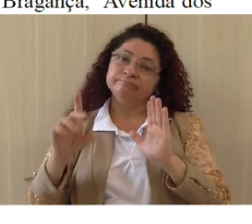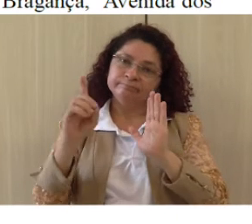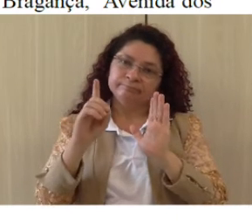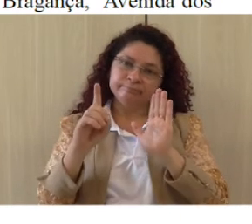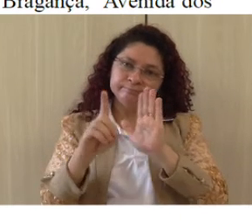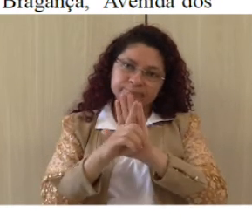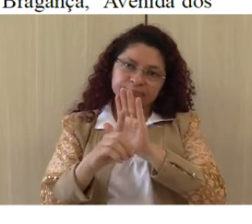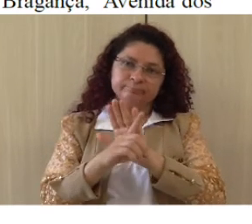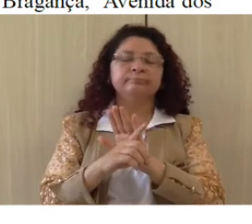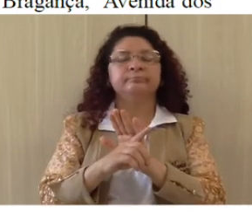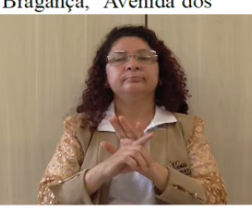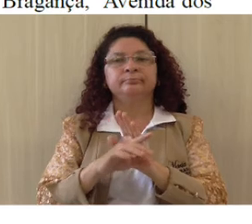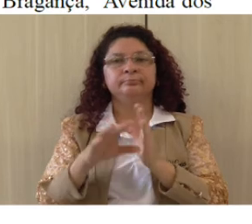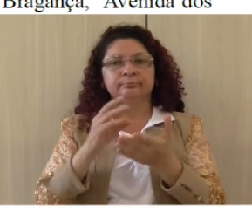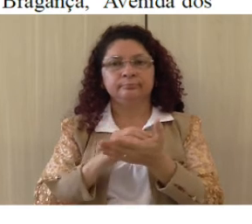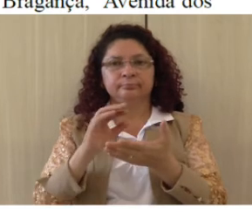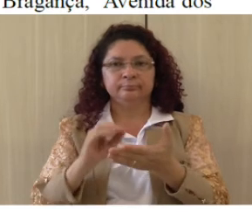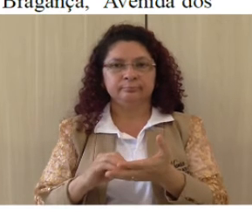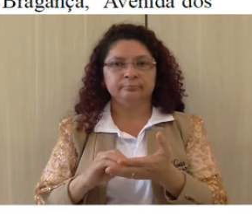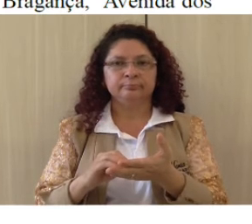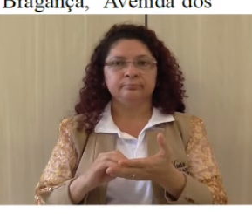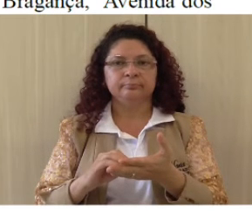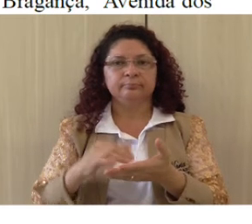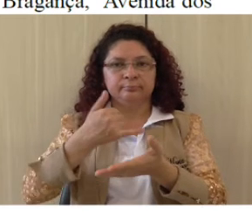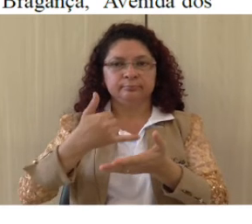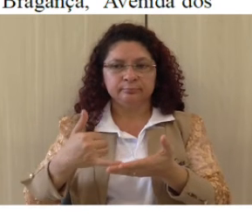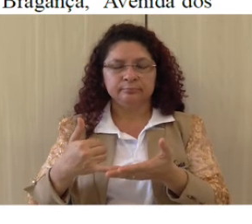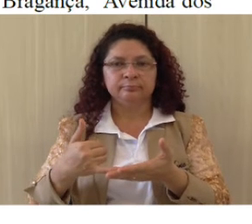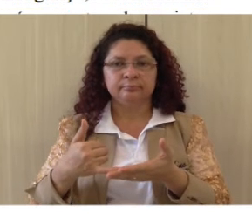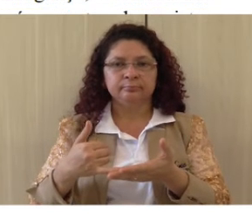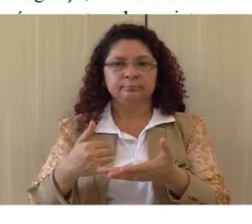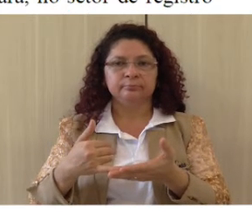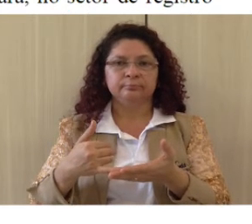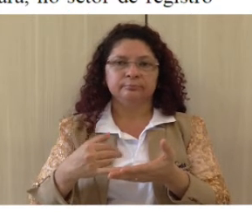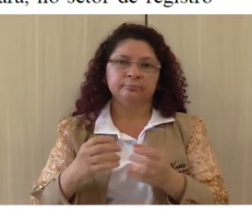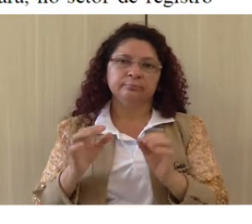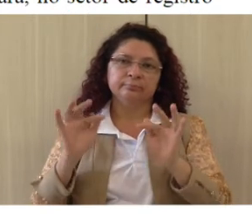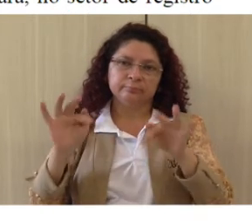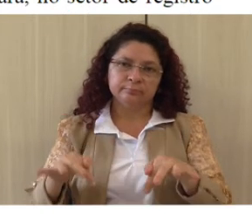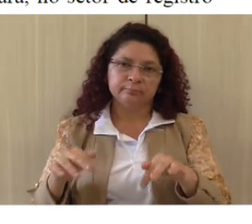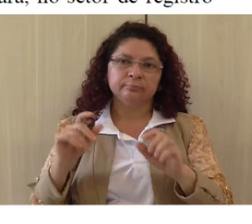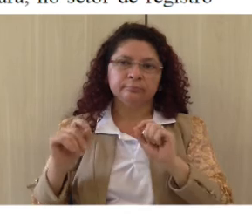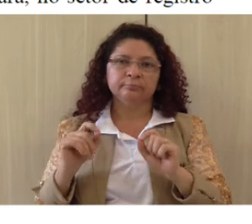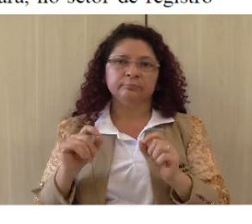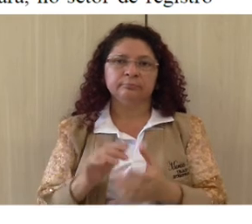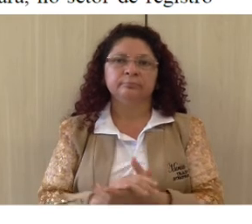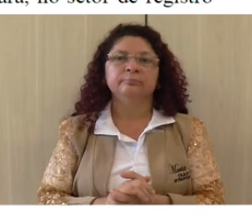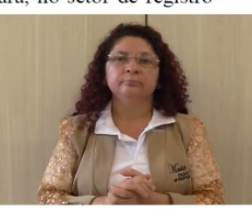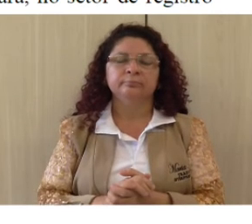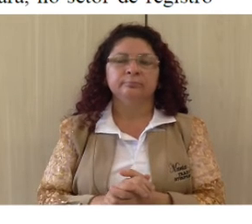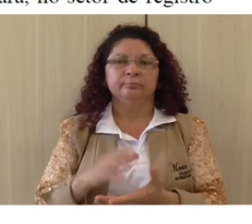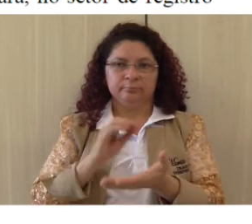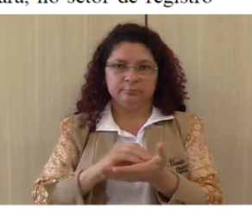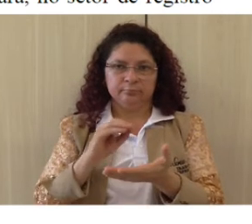vaga ofertada, conforme inscrição no processo seletivo, estando sua matrícula condicionada à existência de vaga